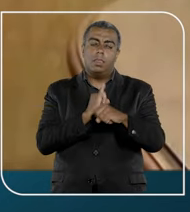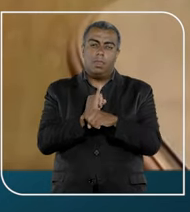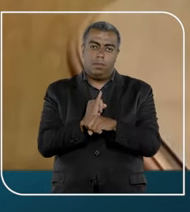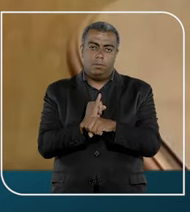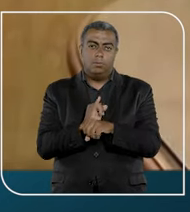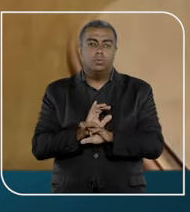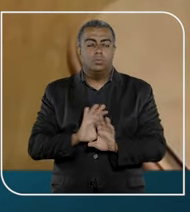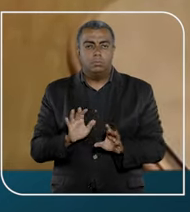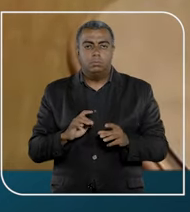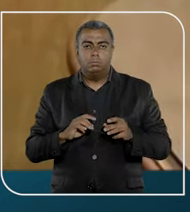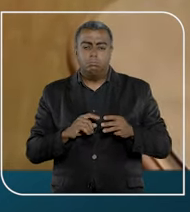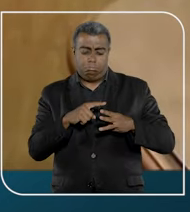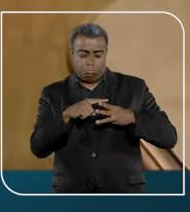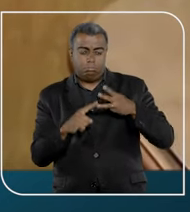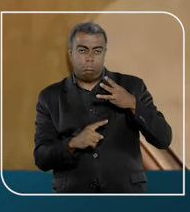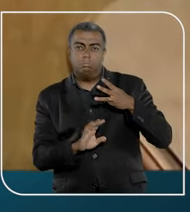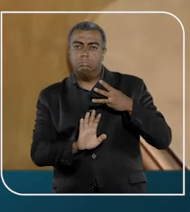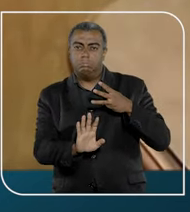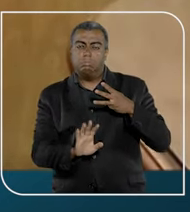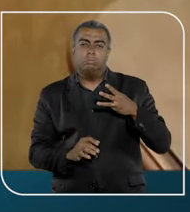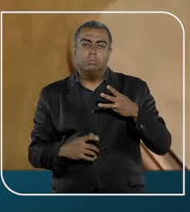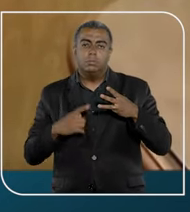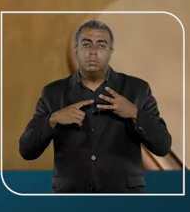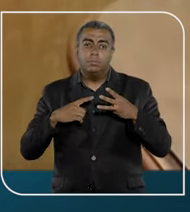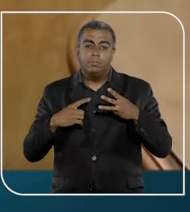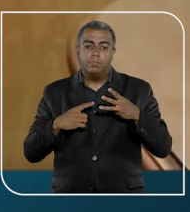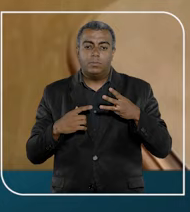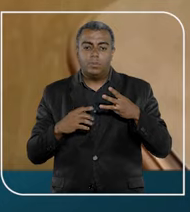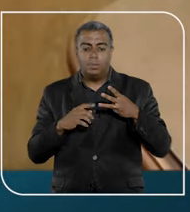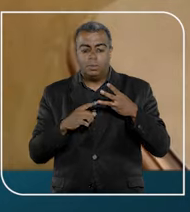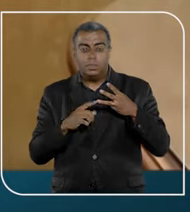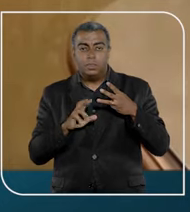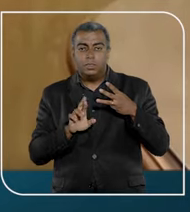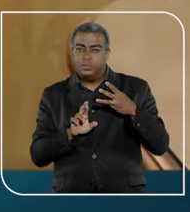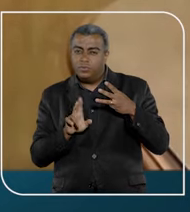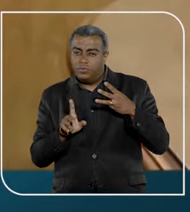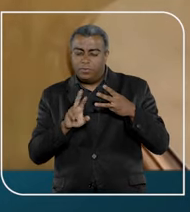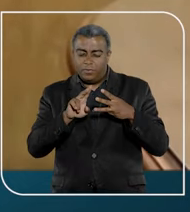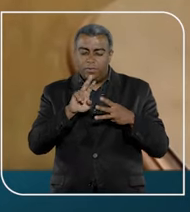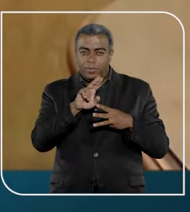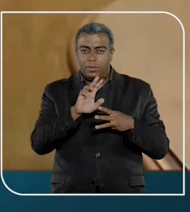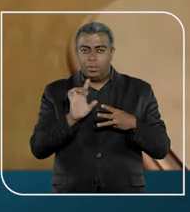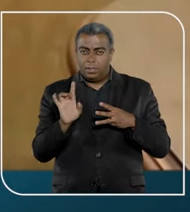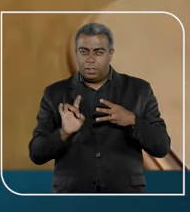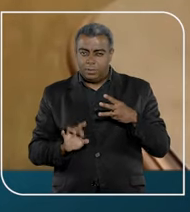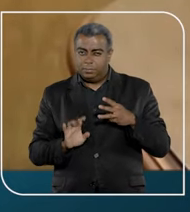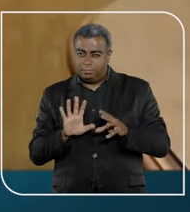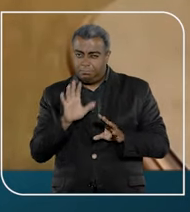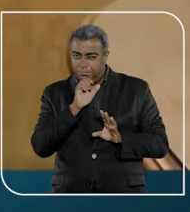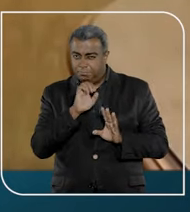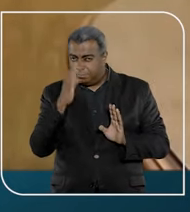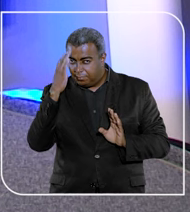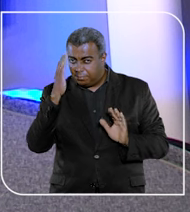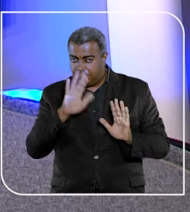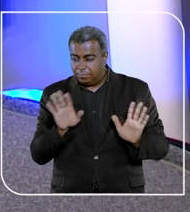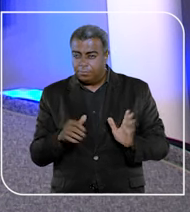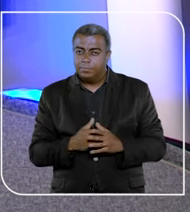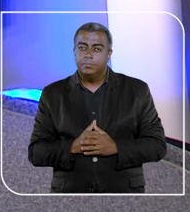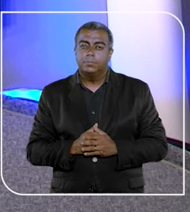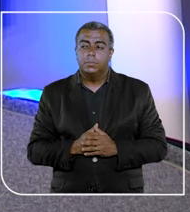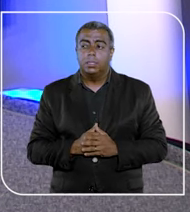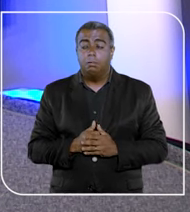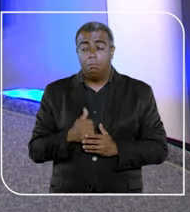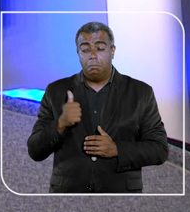eletronicamente. Basicamente, são essas três modalidades e eu dei uma diferençazinha rápida entre cada uma